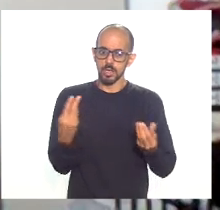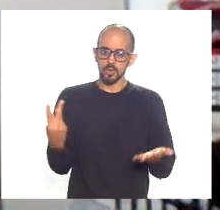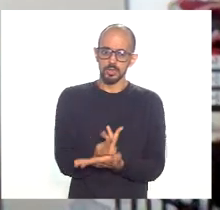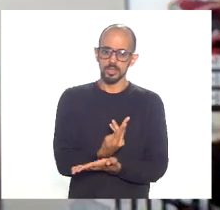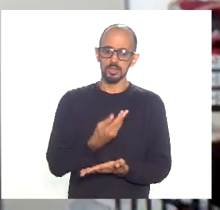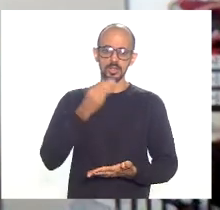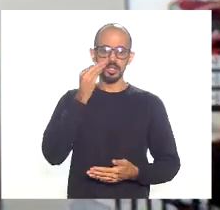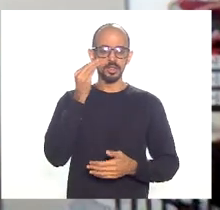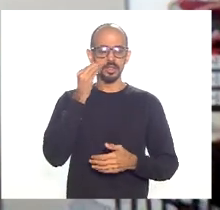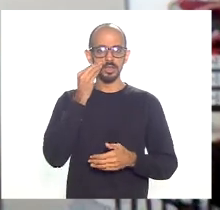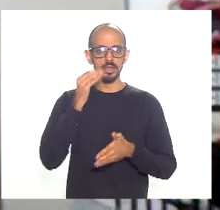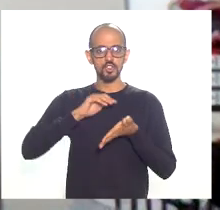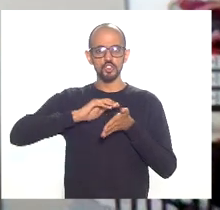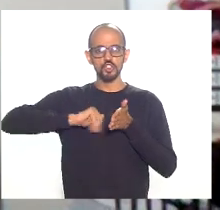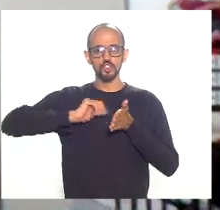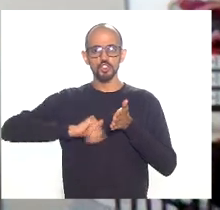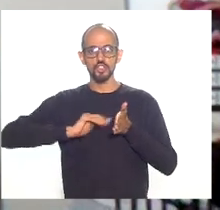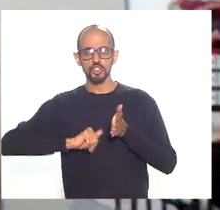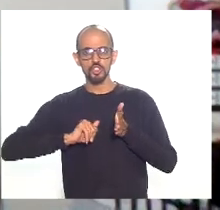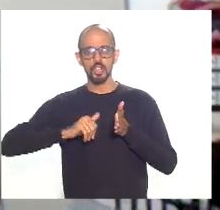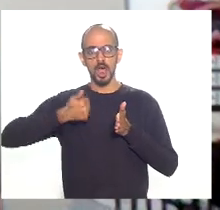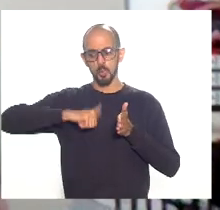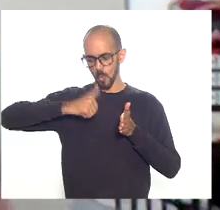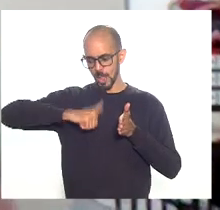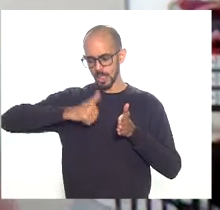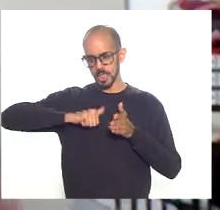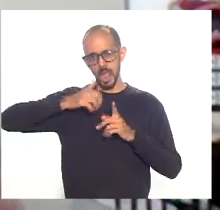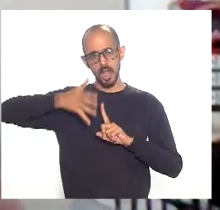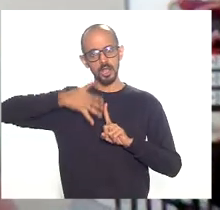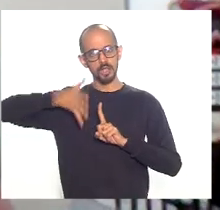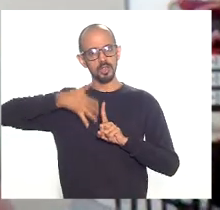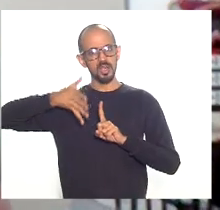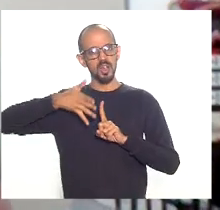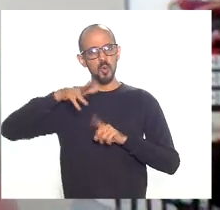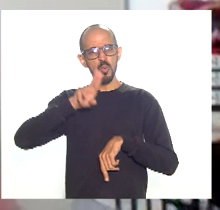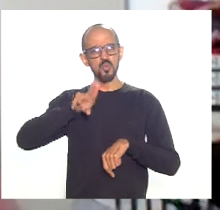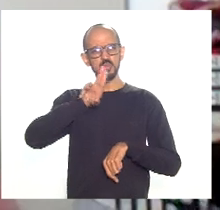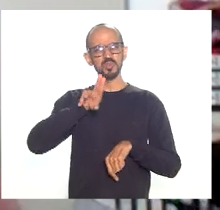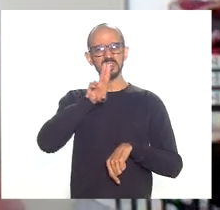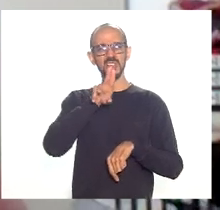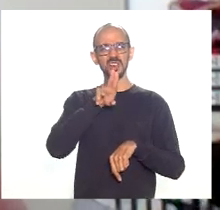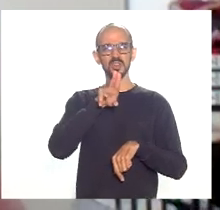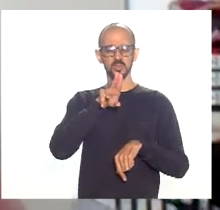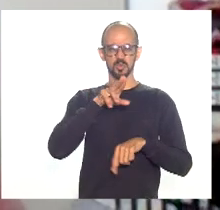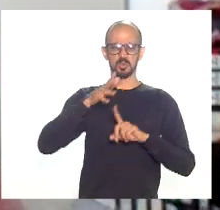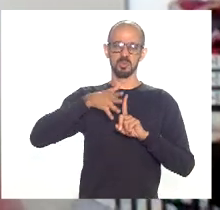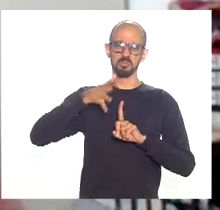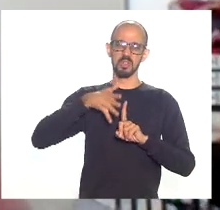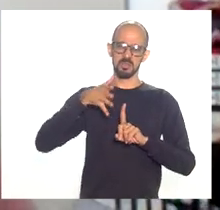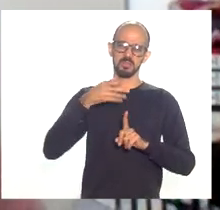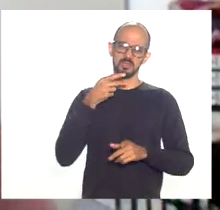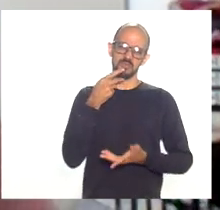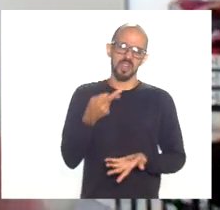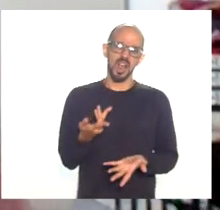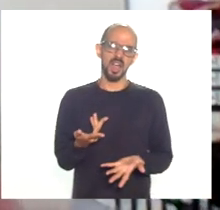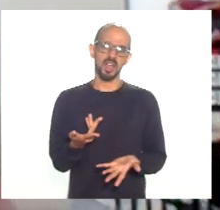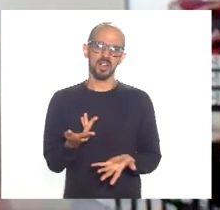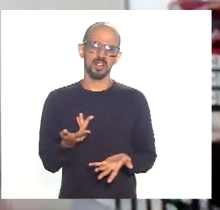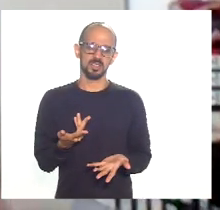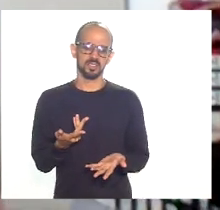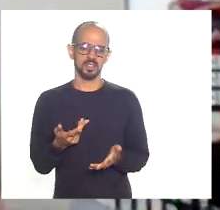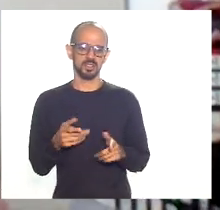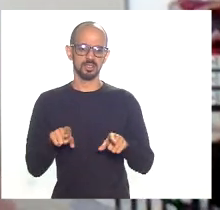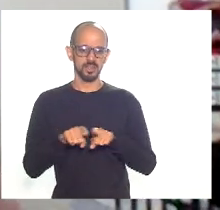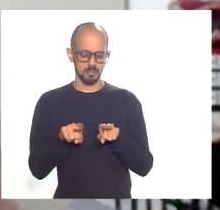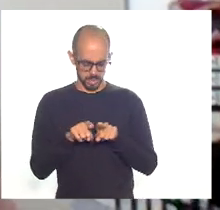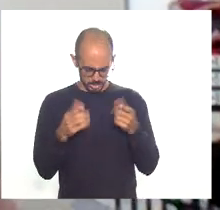tentando desqualificar, falando que estavam usando a pauta para fazer isso. Por fim, eu quero